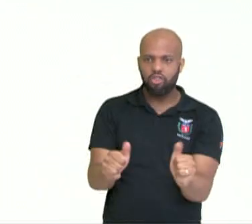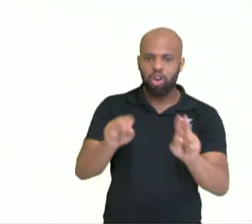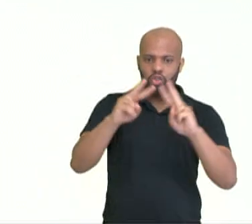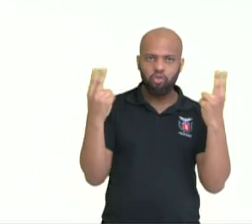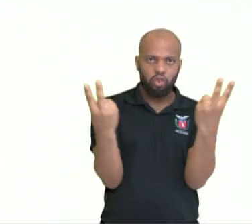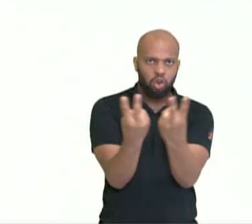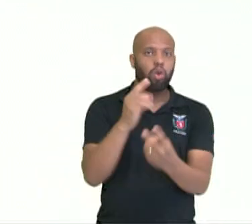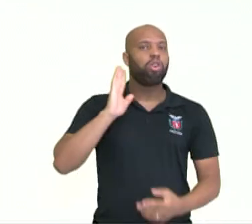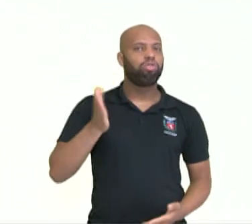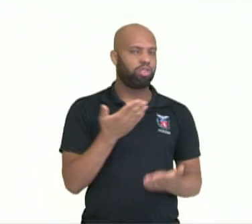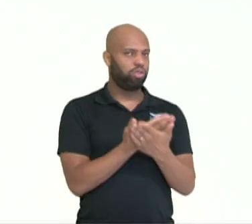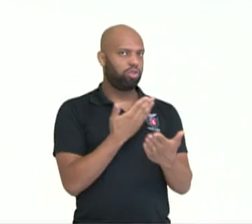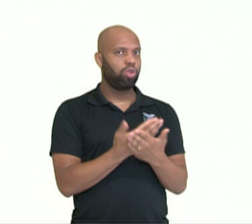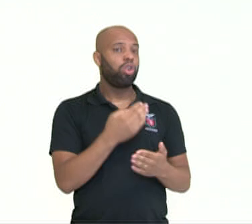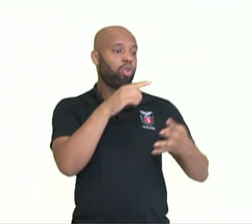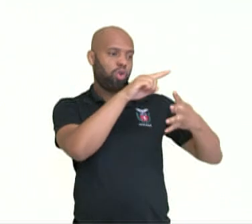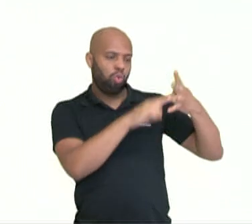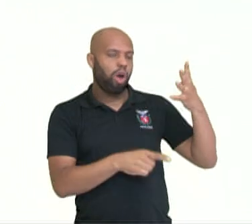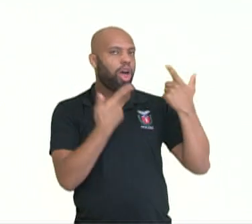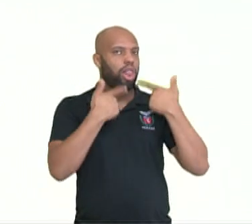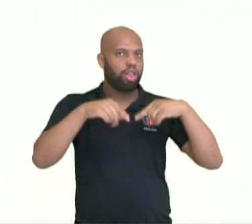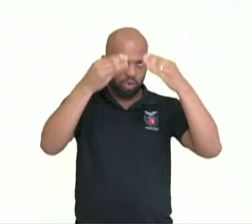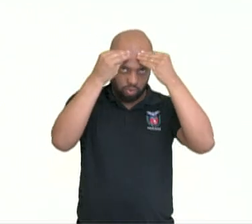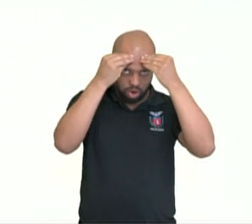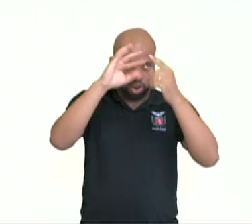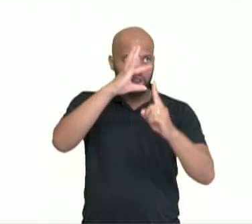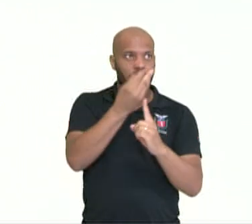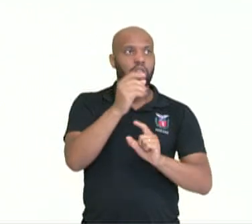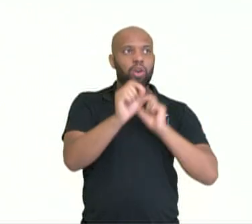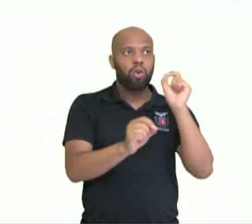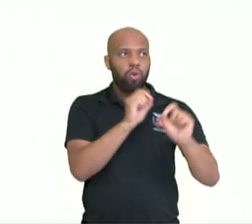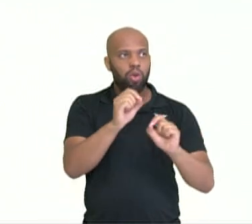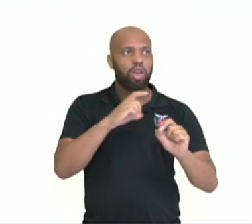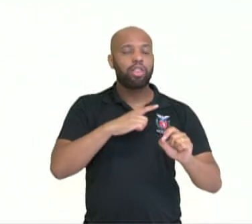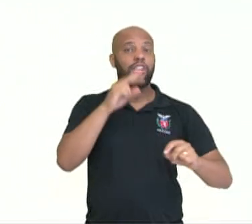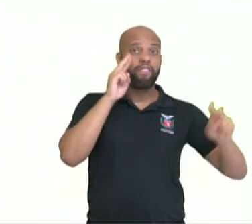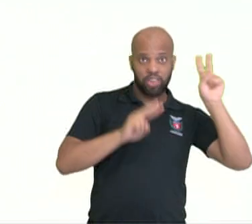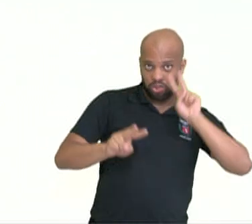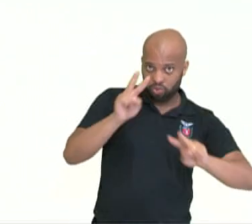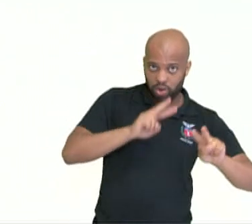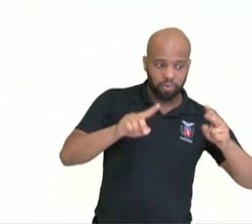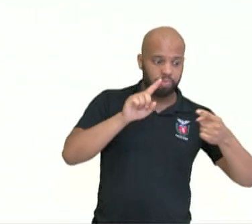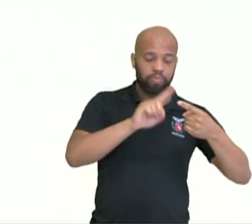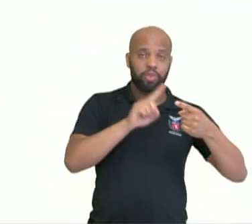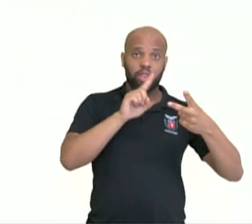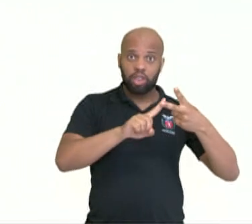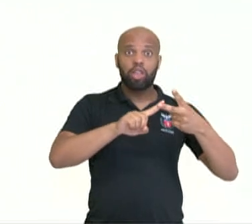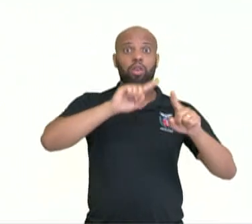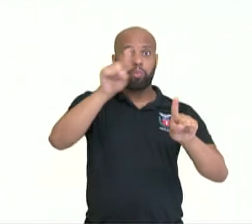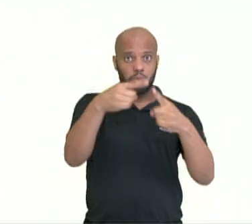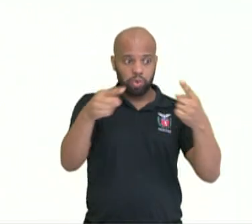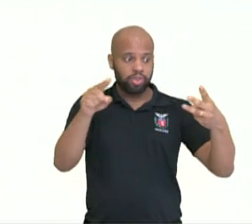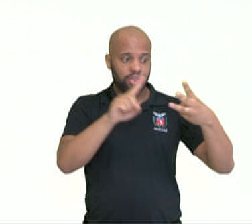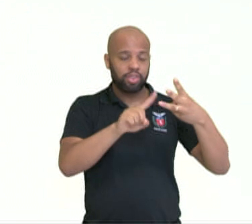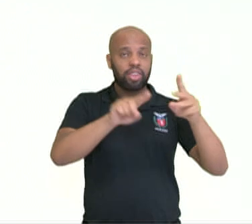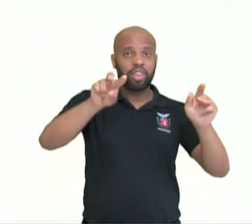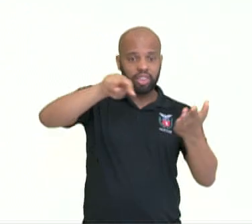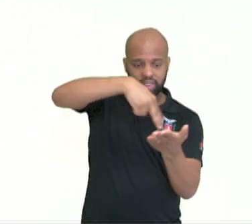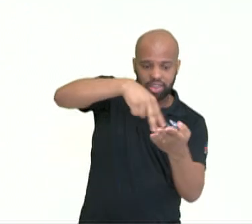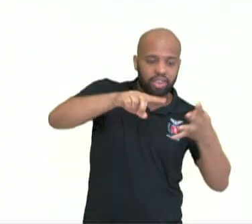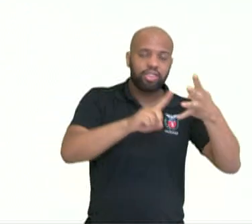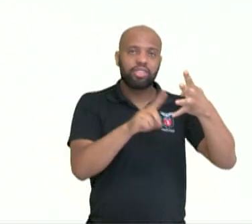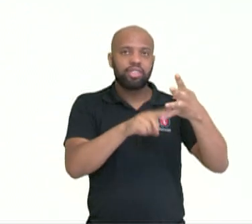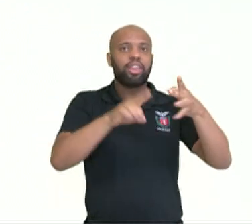já passamos as 4 linguagens de arte, que é o quê? Artes visuais, música, dança e